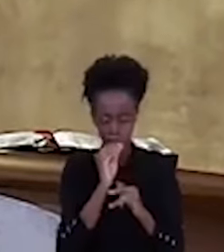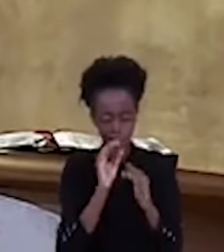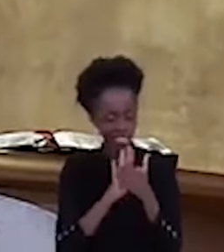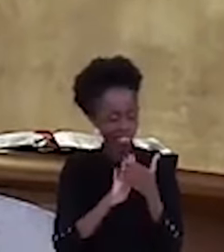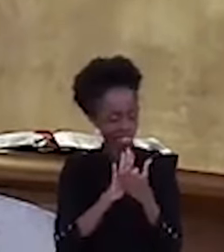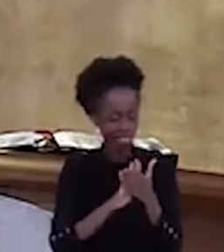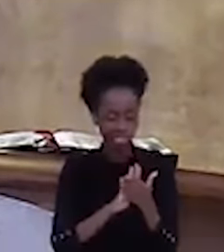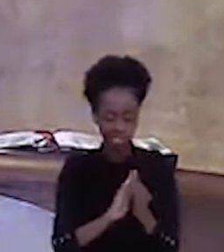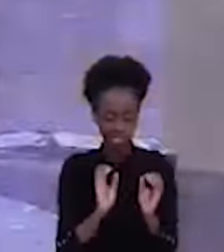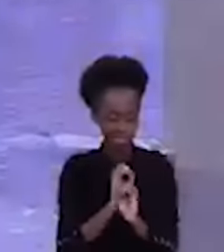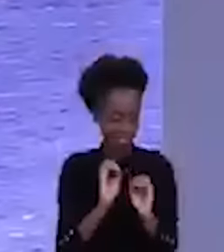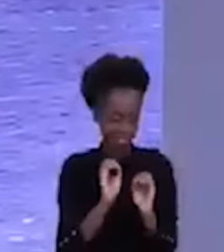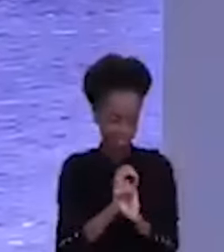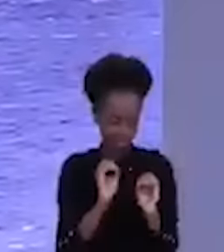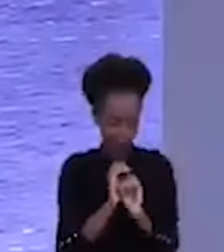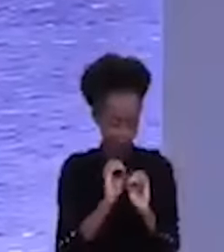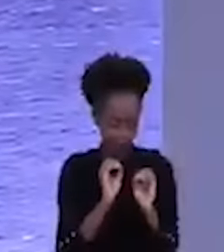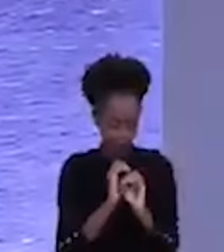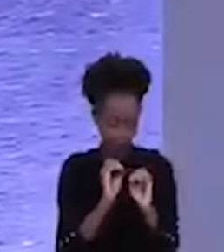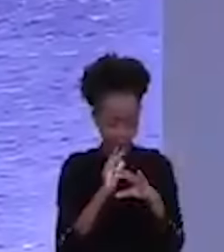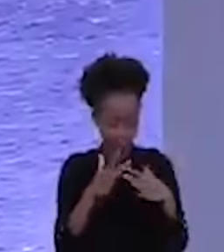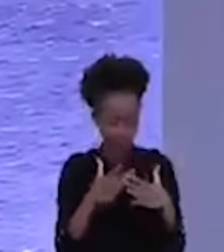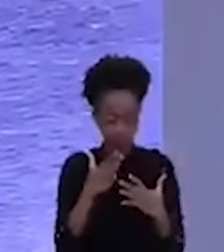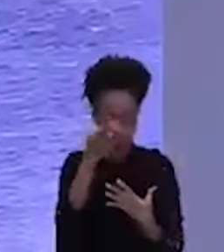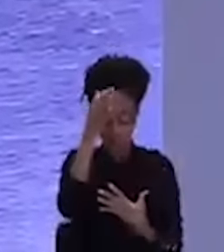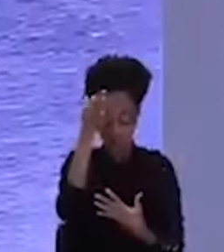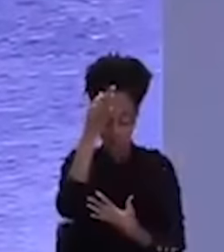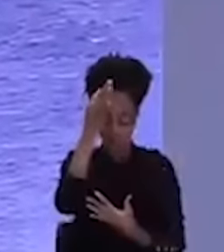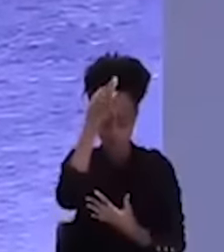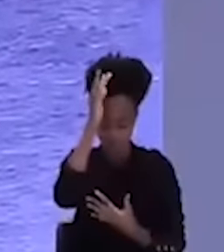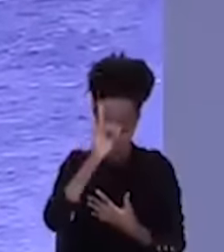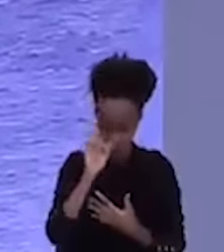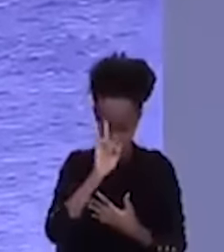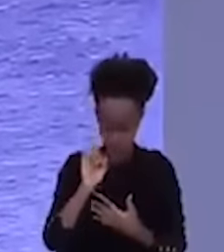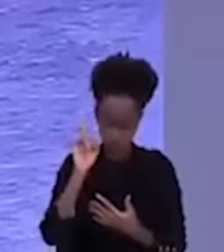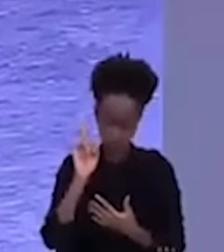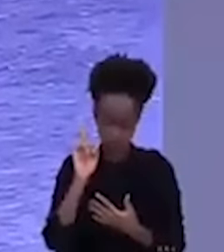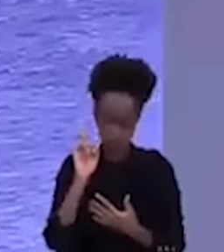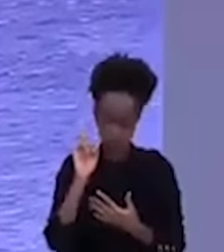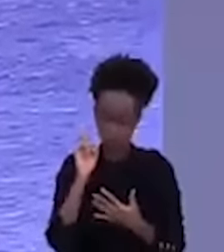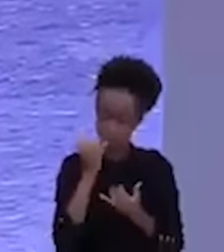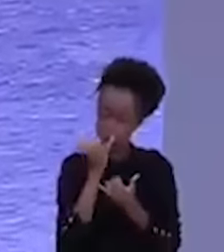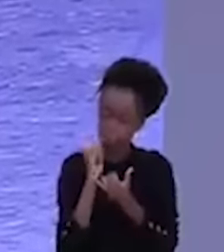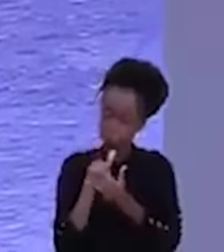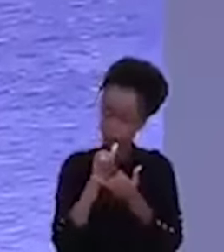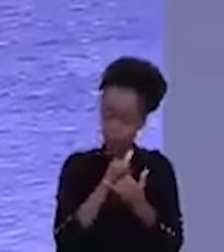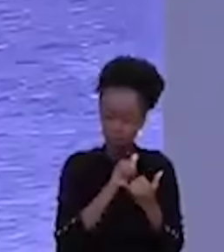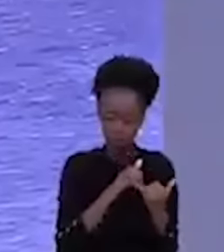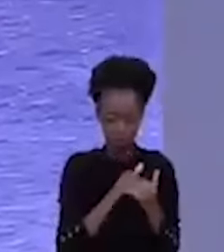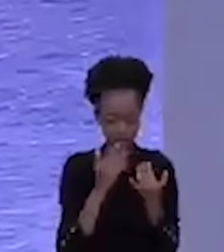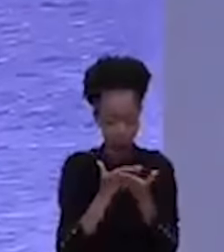acepção de pessoas. Ó Espírito Santo, perdoe esta pessoa,